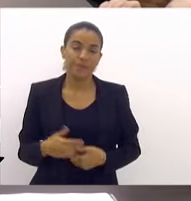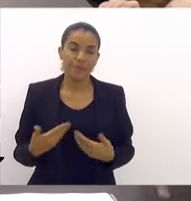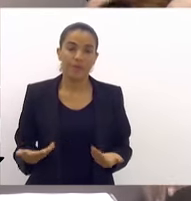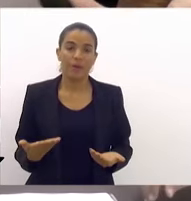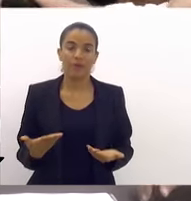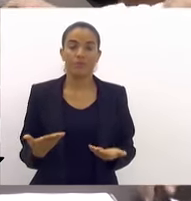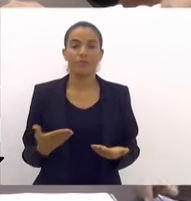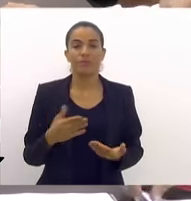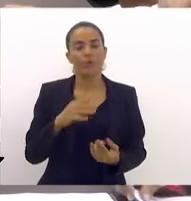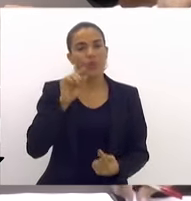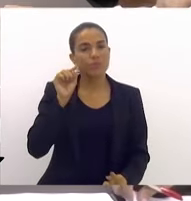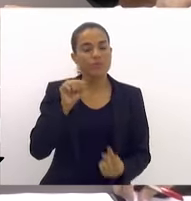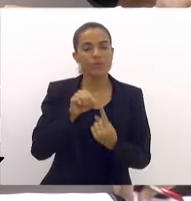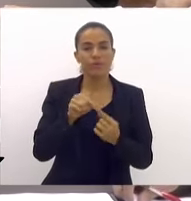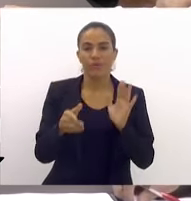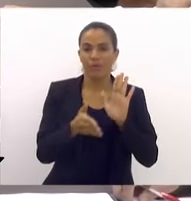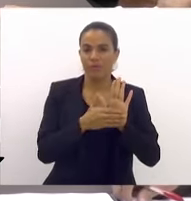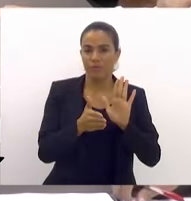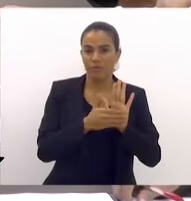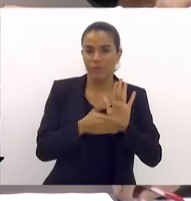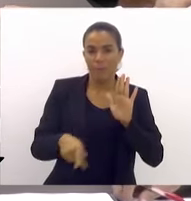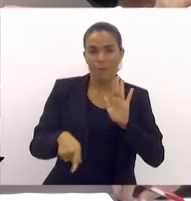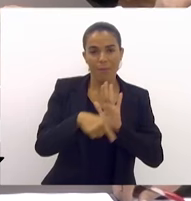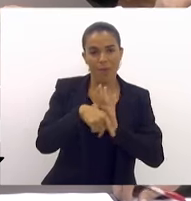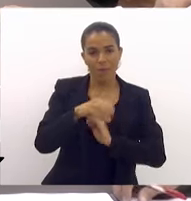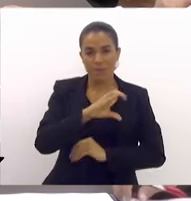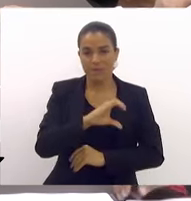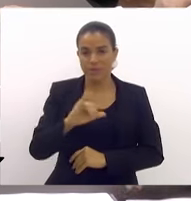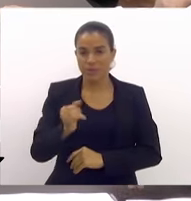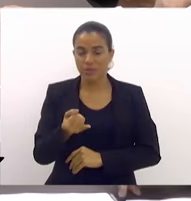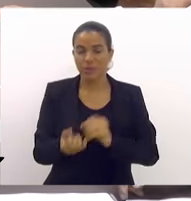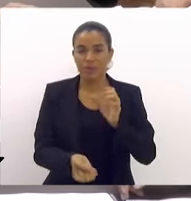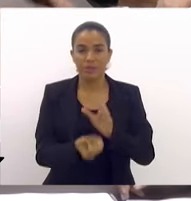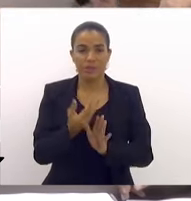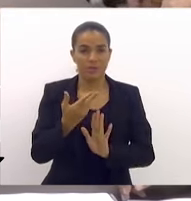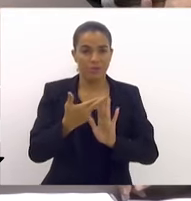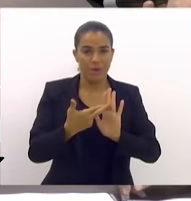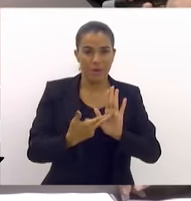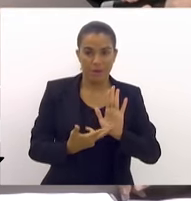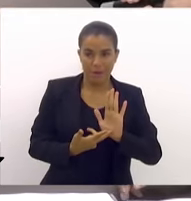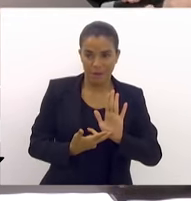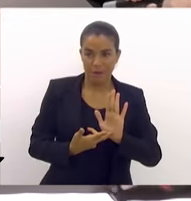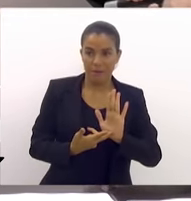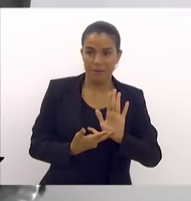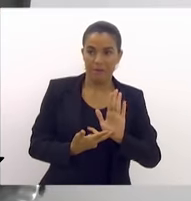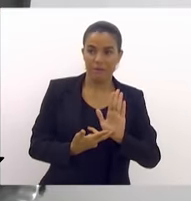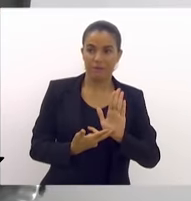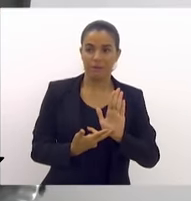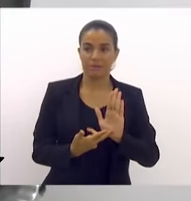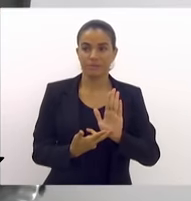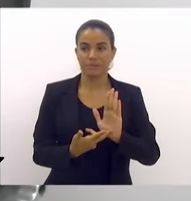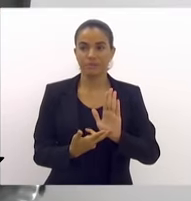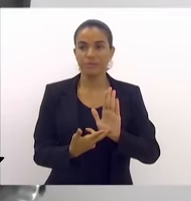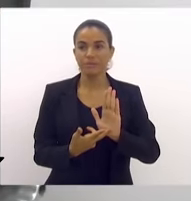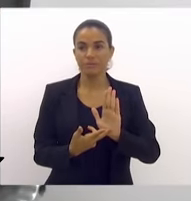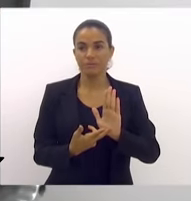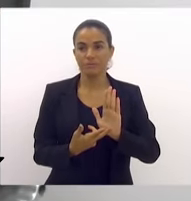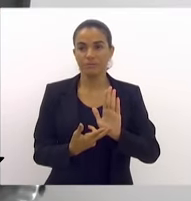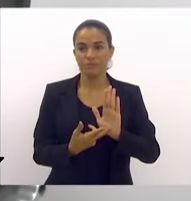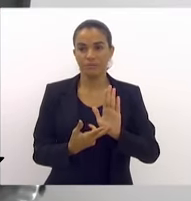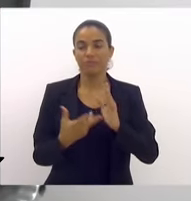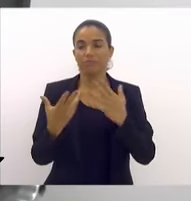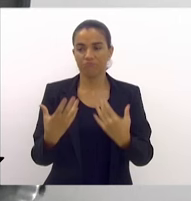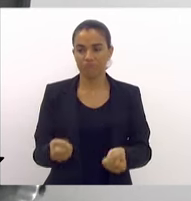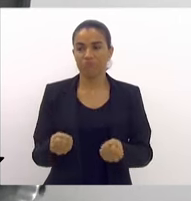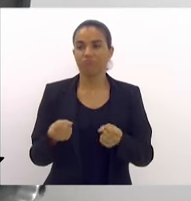é apresentar uma proposição da própria CCJ criando o regramento. Então, para discutir, presidente. Colocar